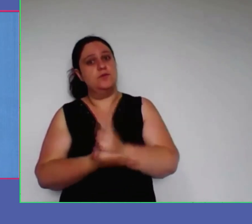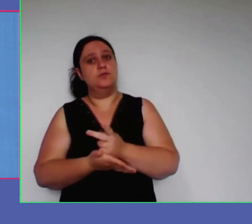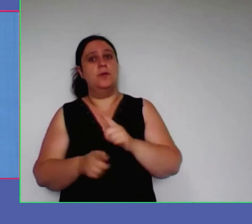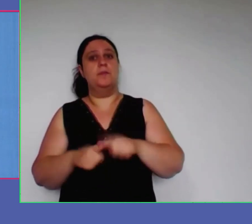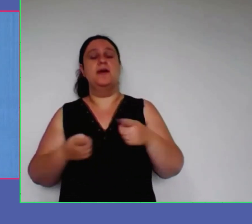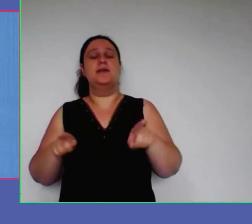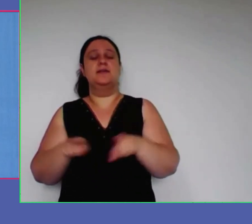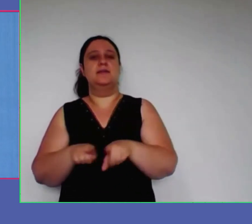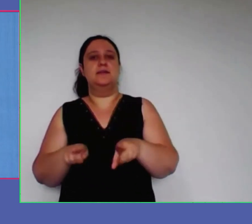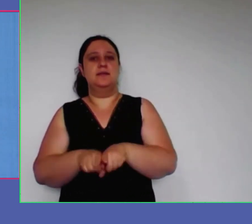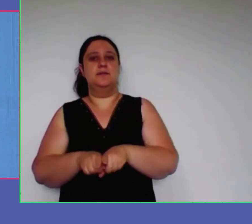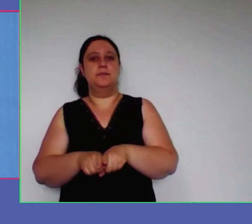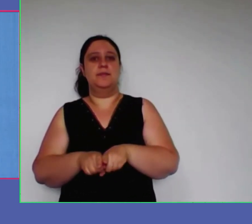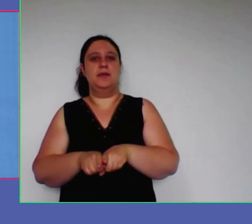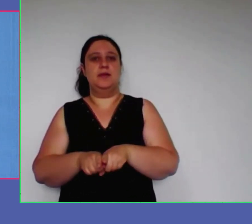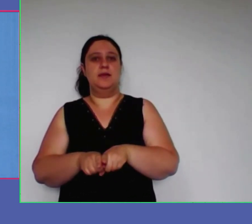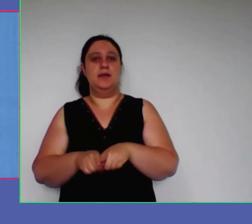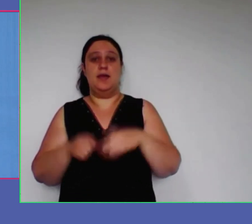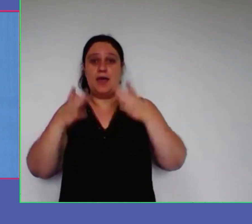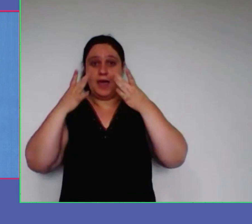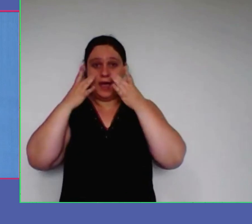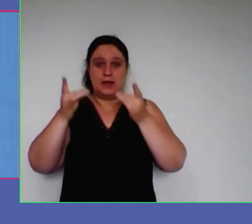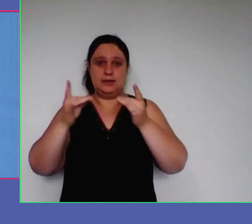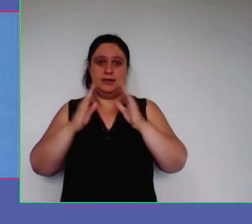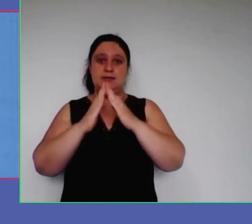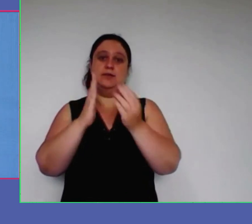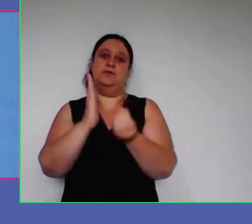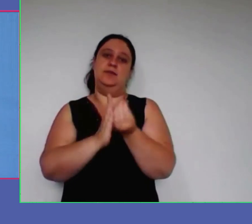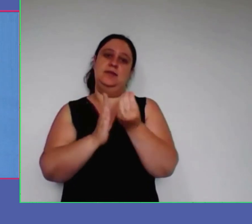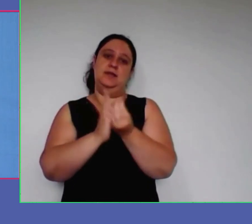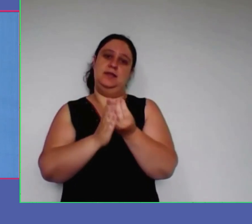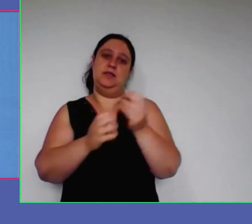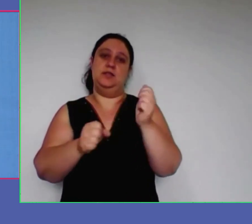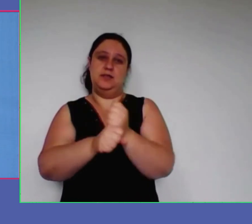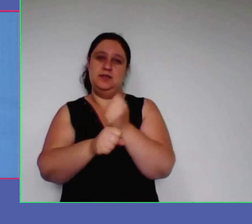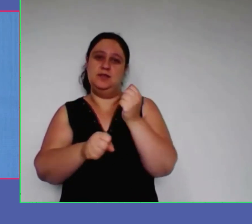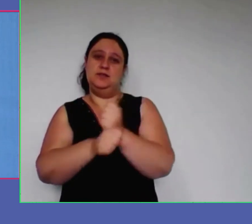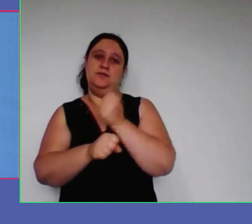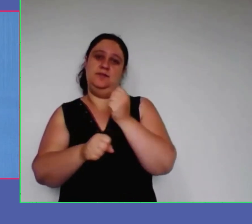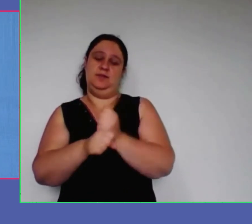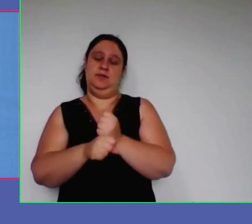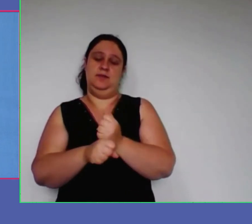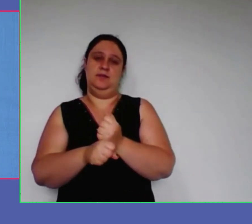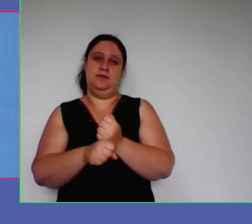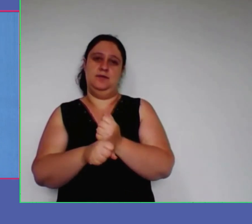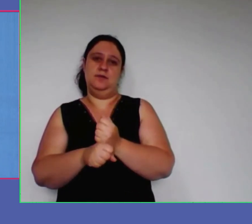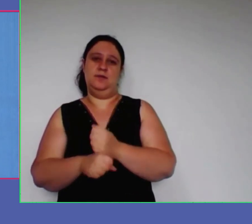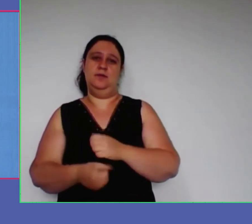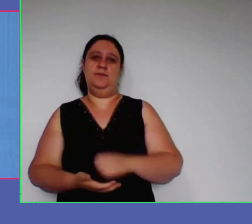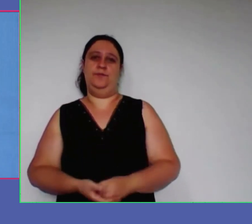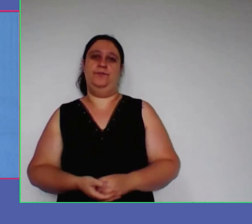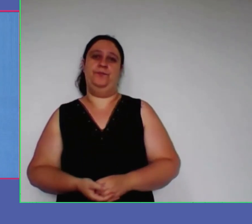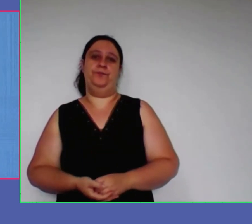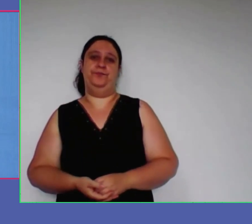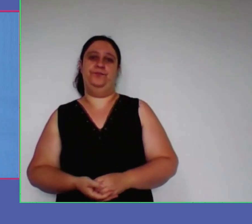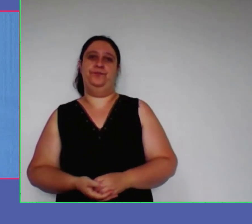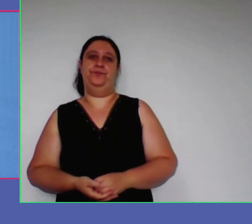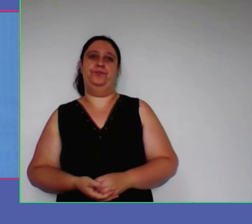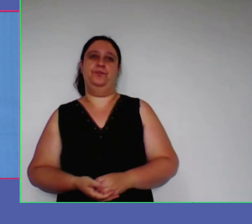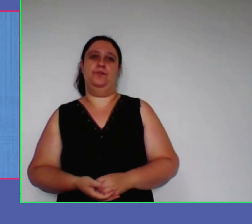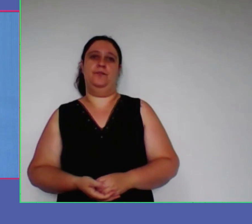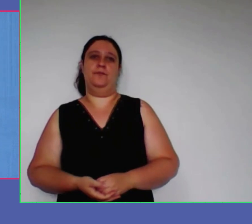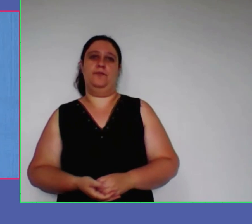à edificação da igreja. Vamos também dar atenção para os diversos